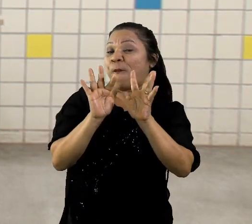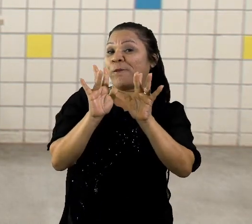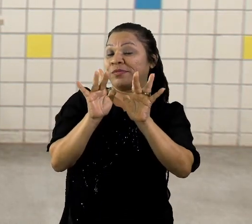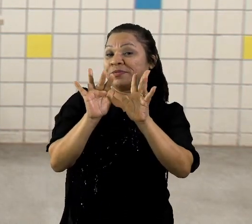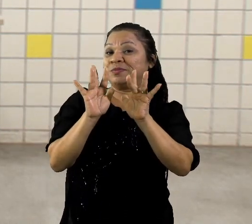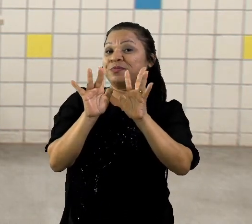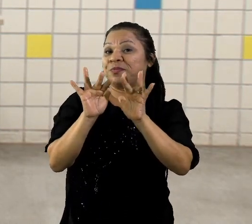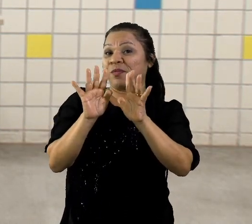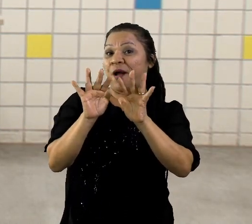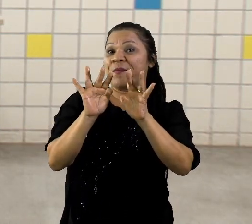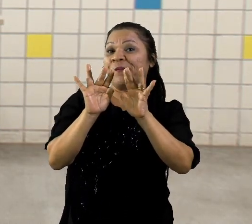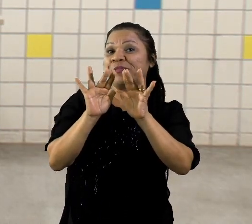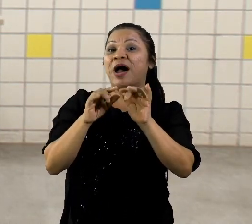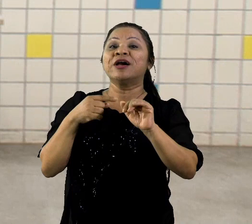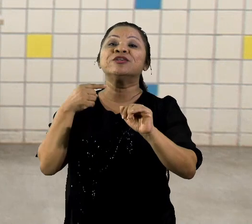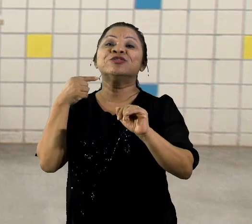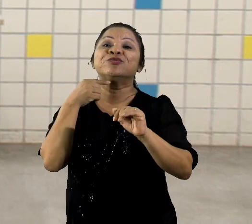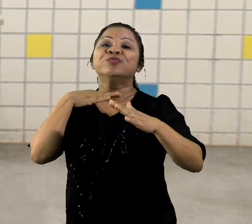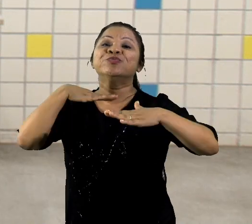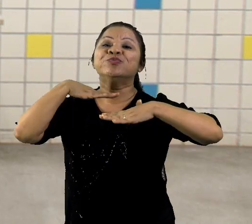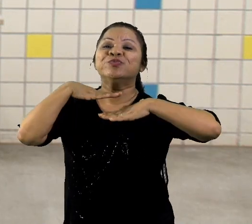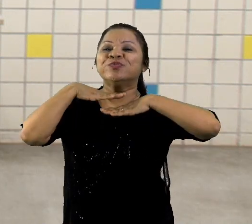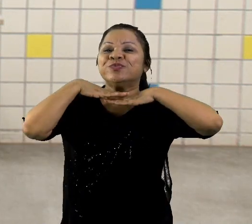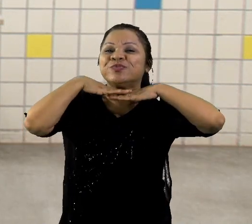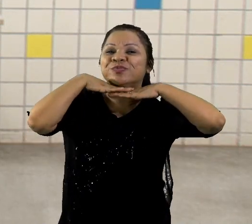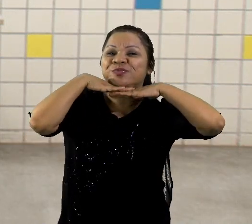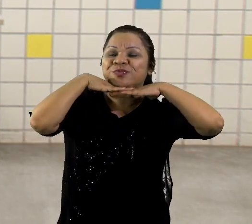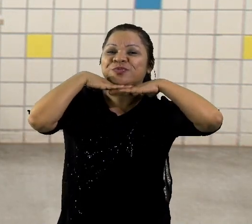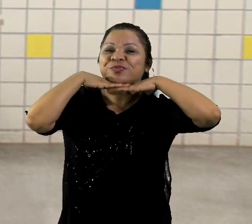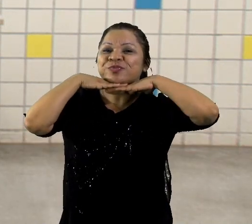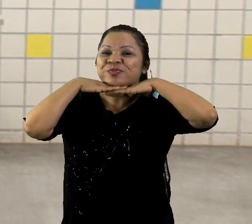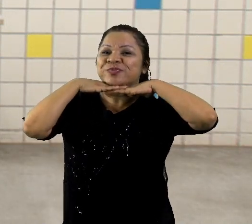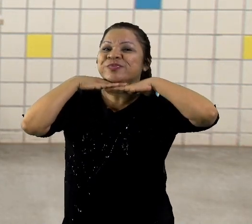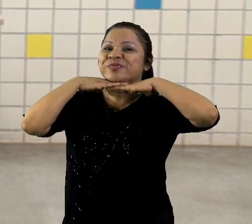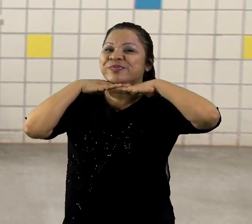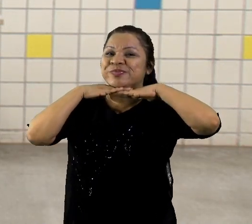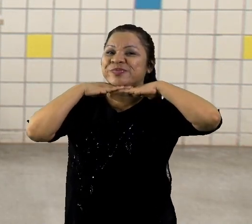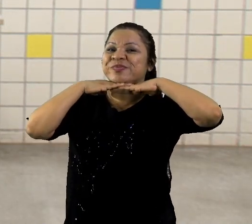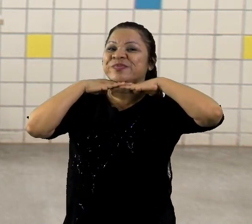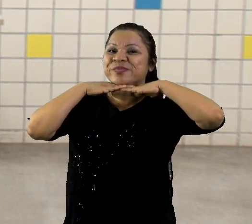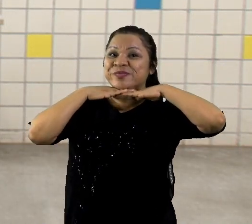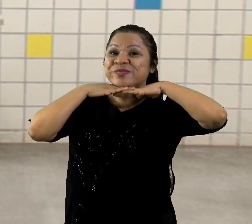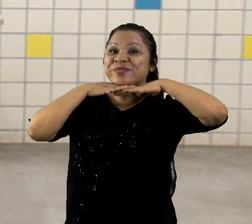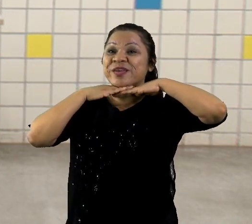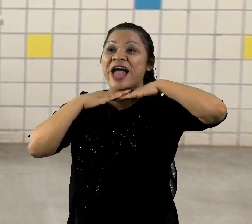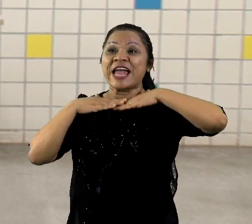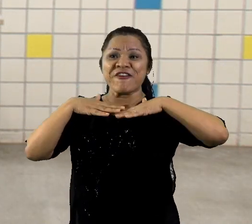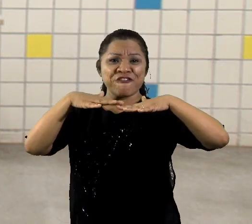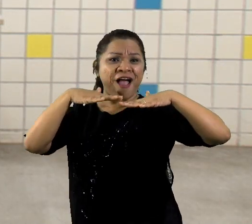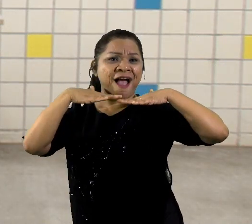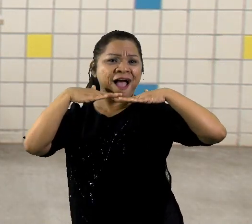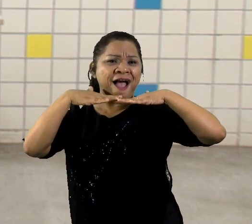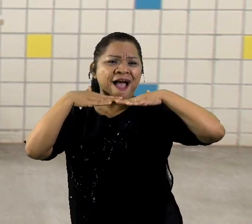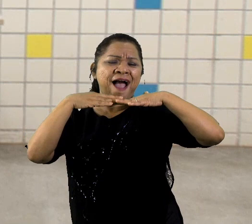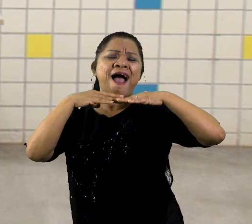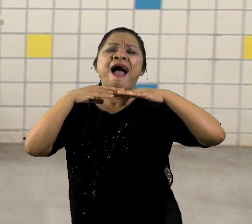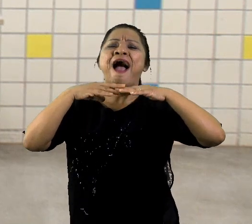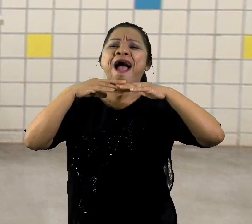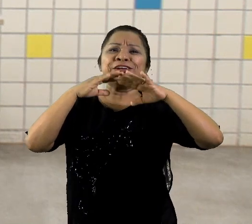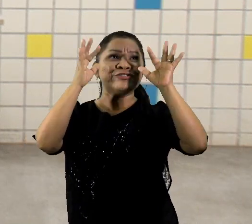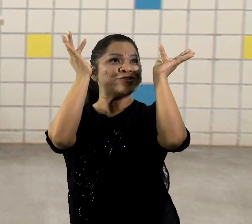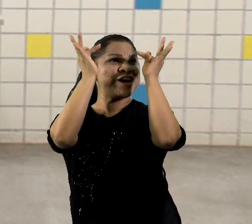suas mãozinhas embaixo da cabeça e faça um movimento de quem